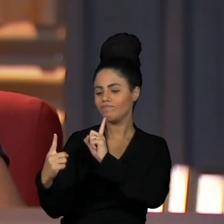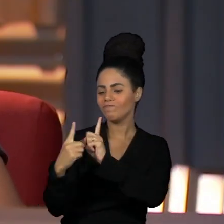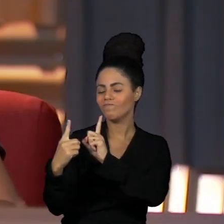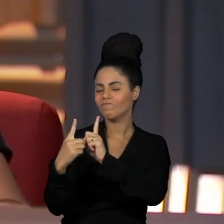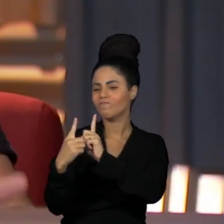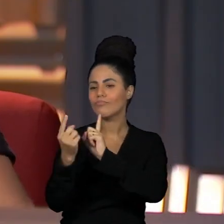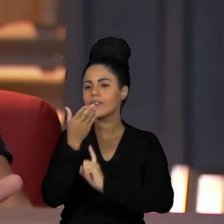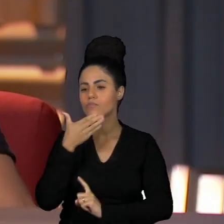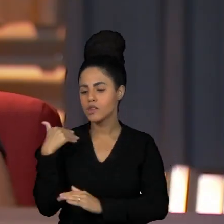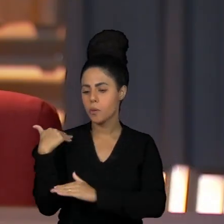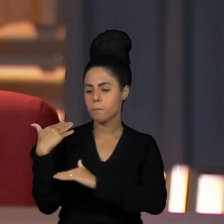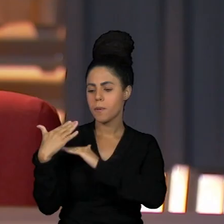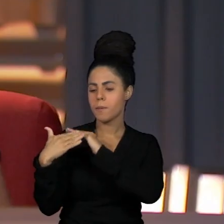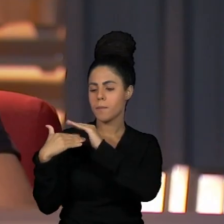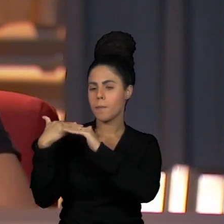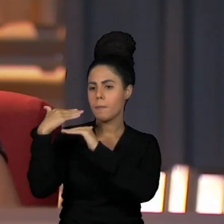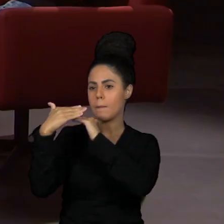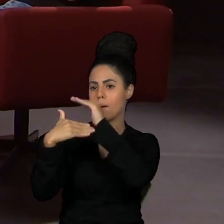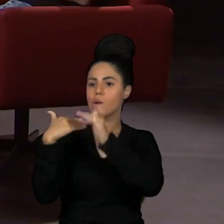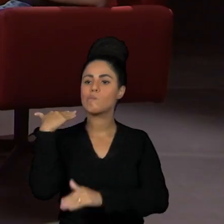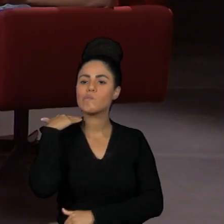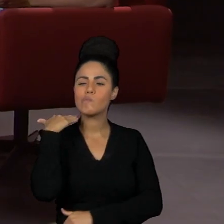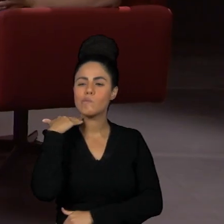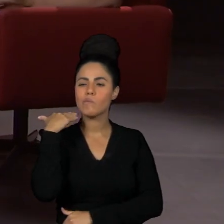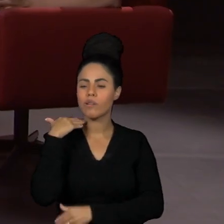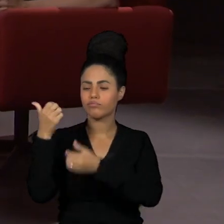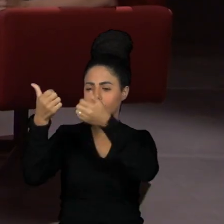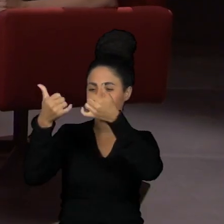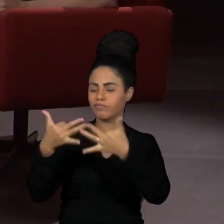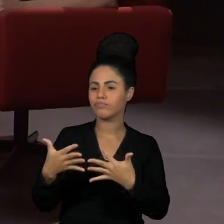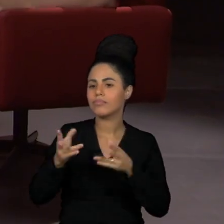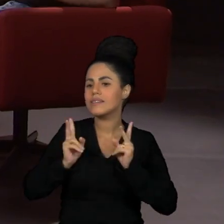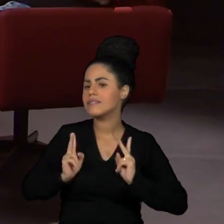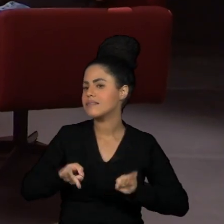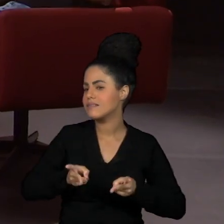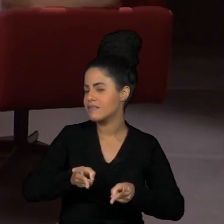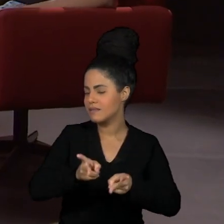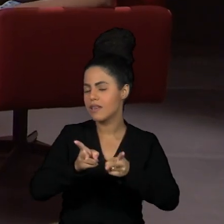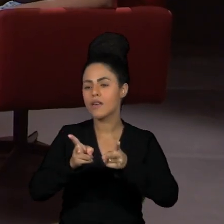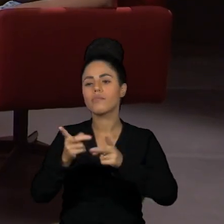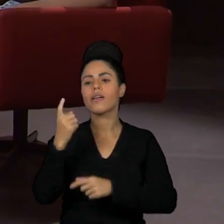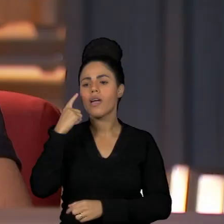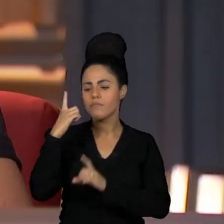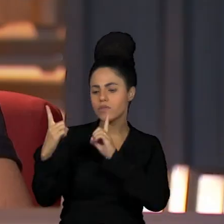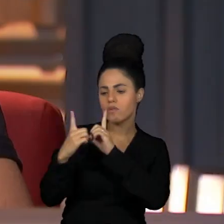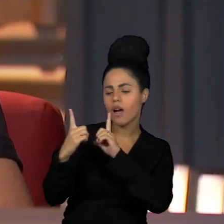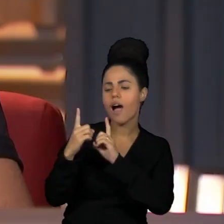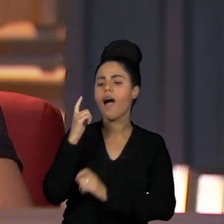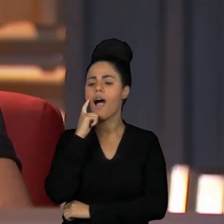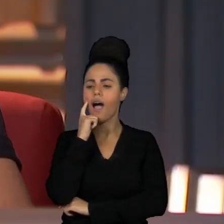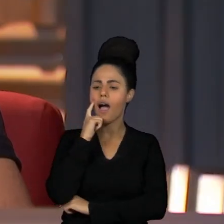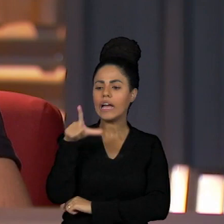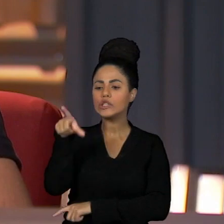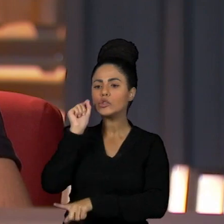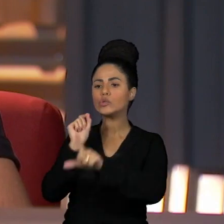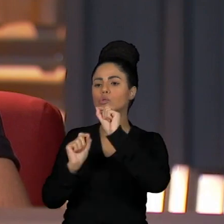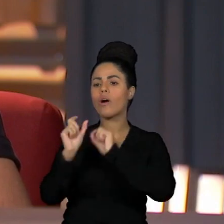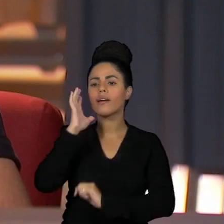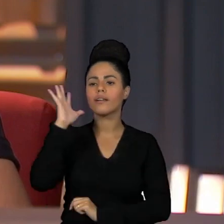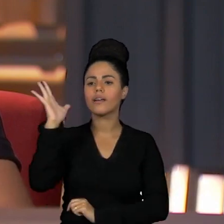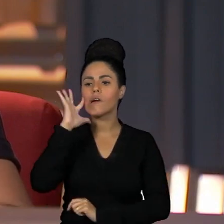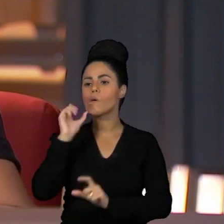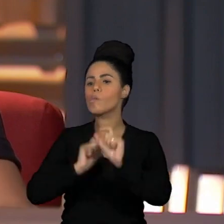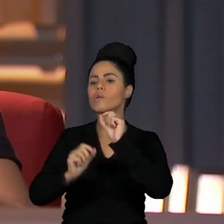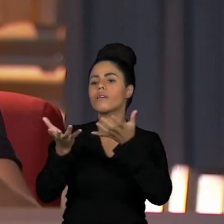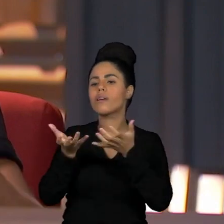uma prosperidade, vamos dizer, o banco como um todo, como sempre já teve, e ali o cliente ele consegue realizar os sonhos dele. Então, às vezes, fazer